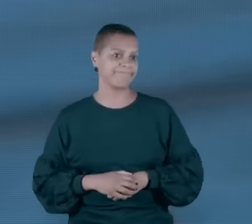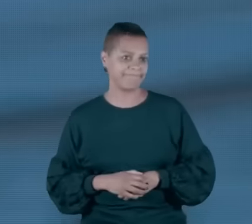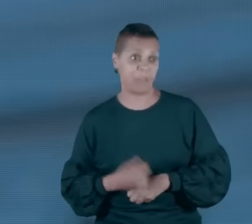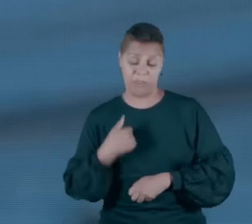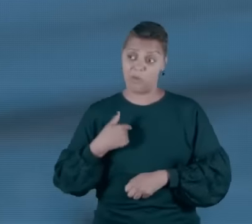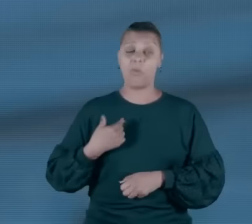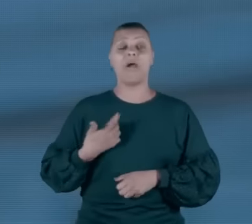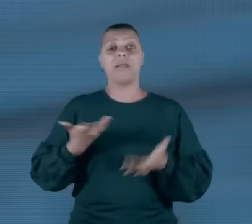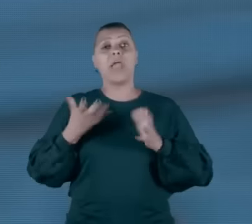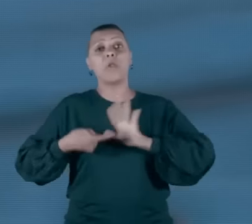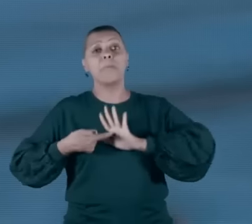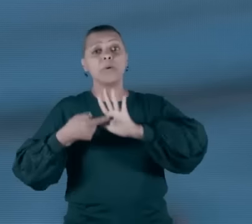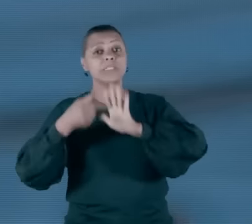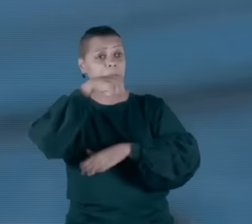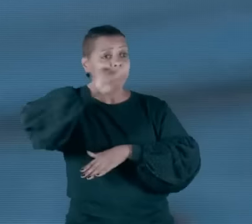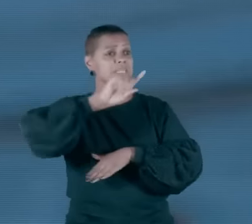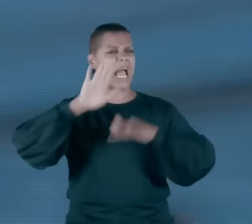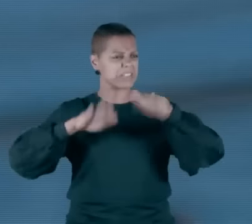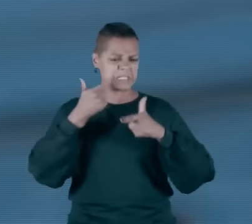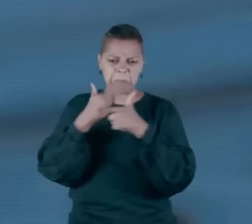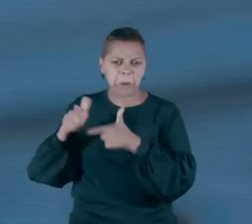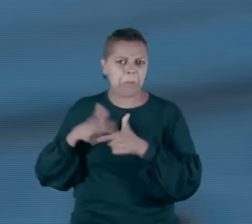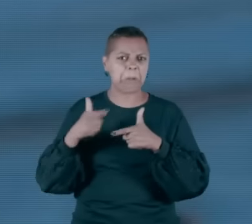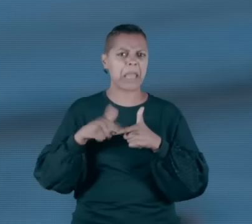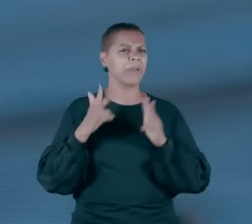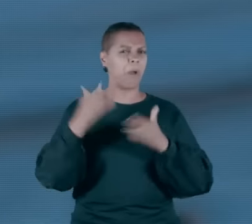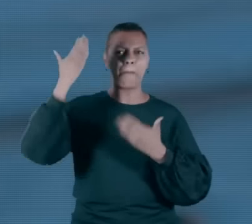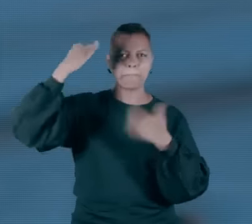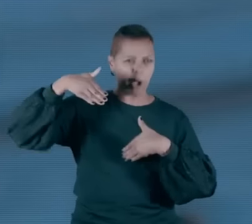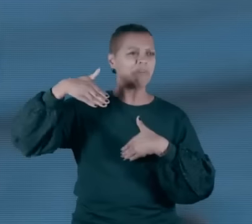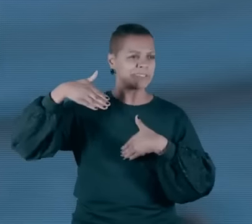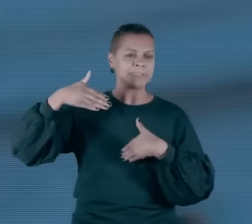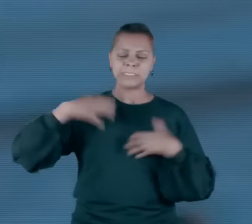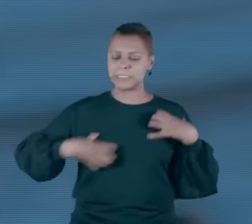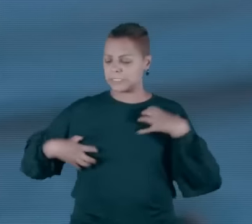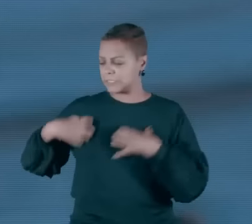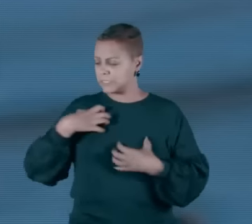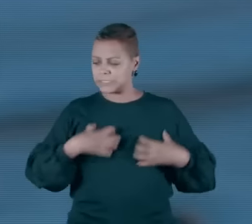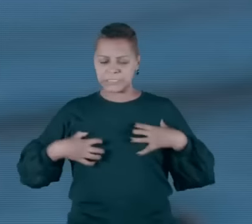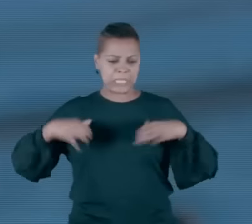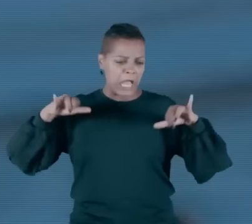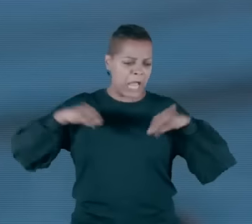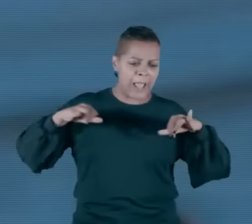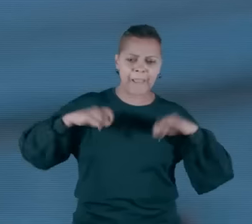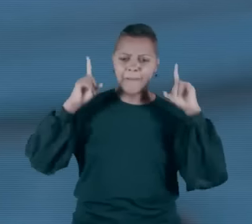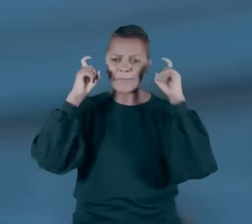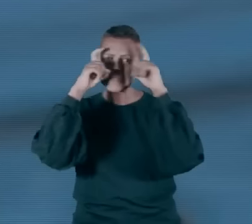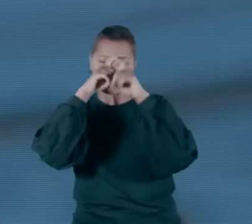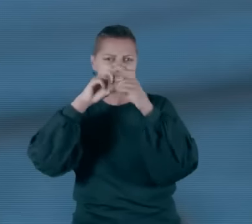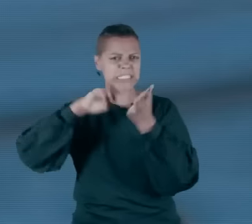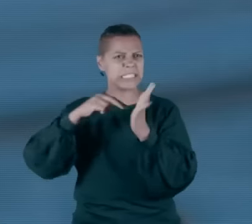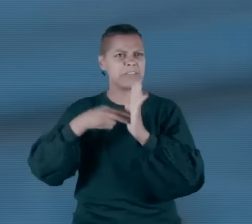que mesmo quando a gente passa pelas lutas pela as provas e pelas tribulações isso não é uma evidência de que algo